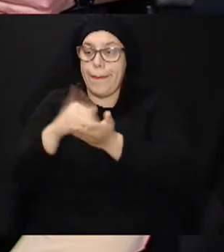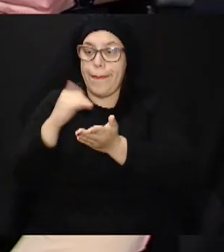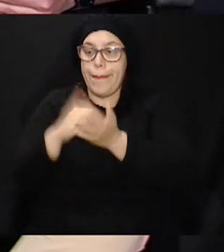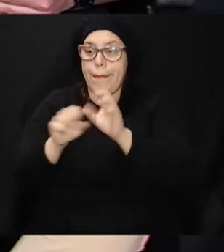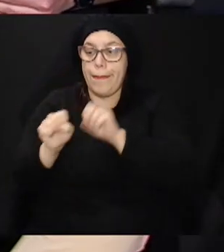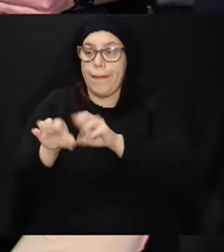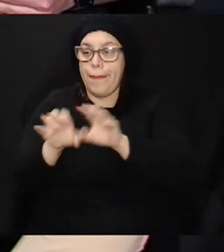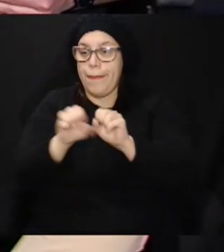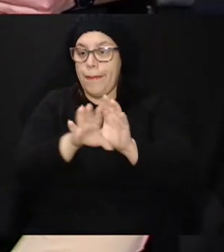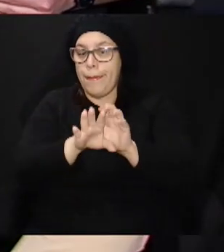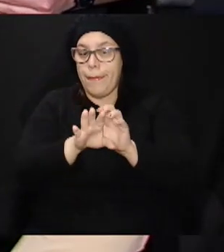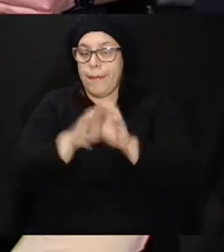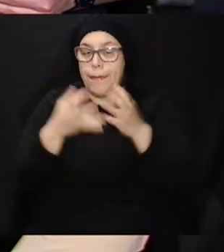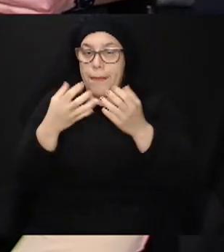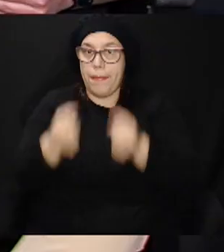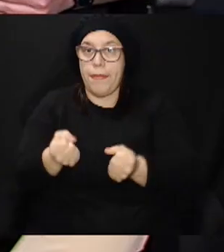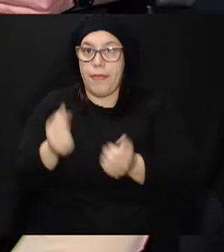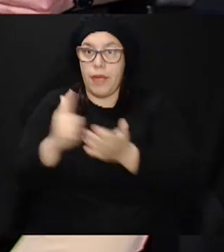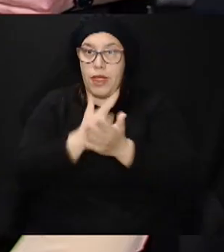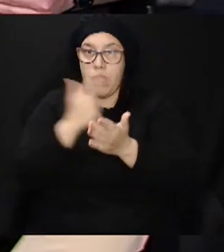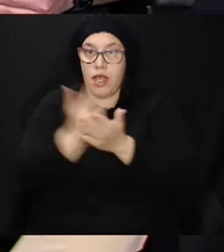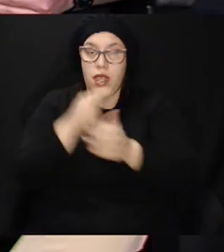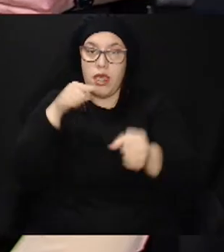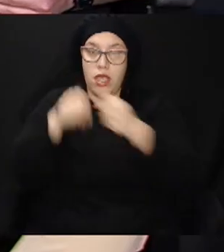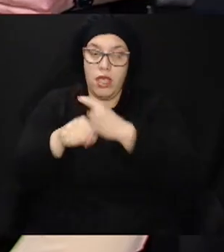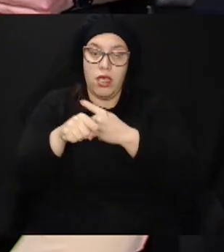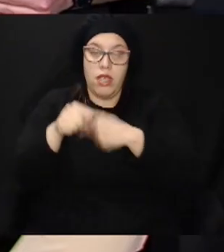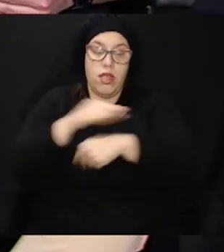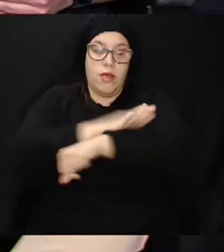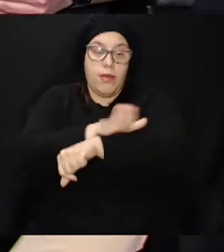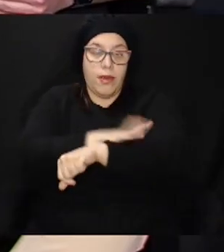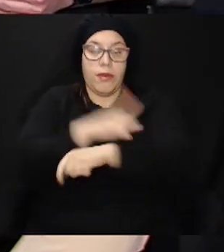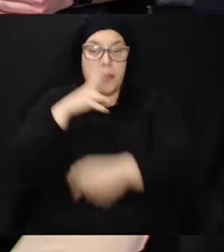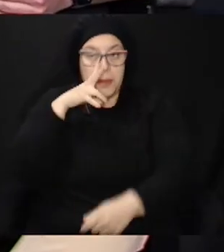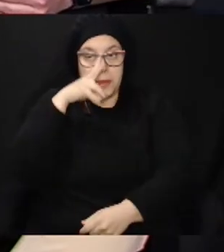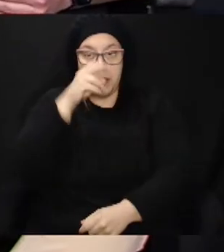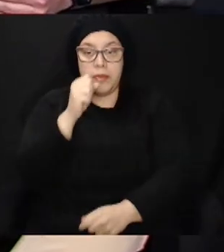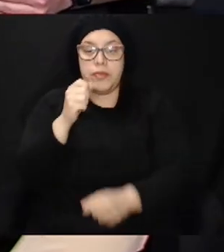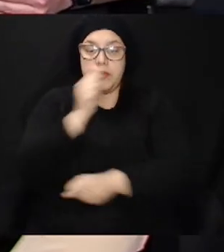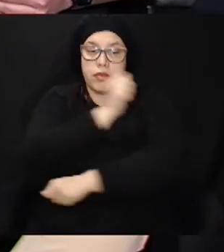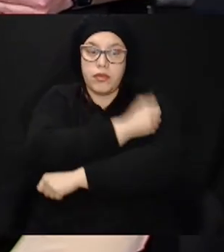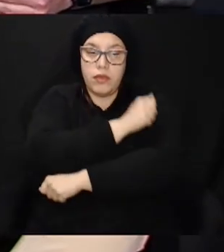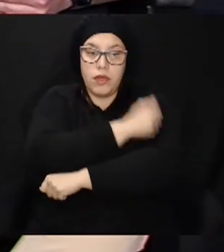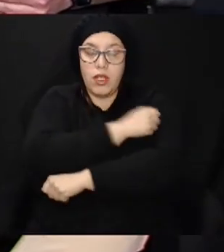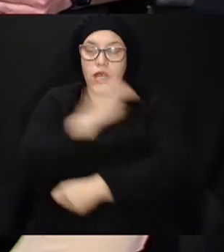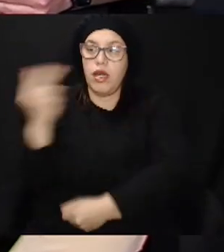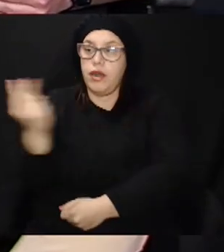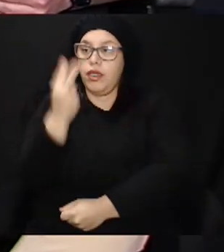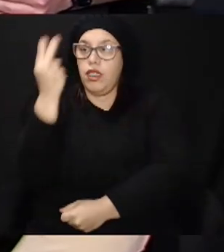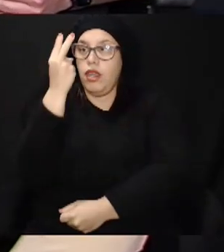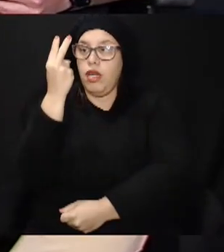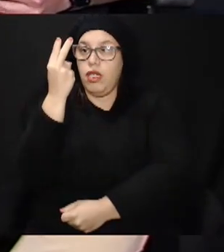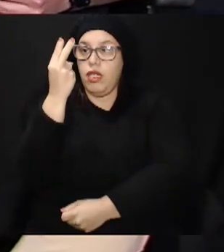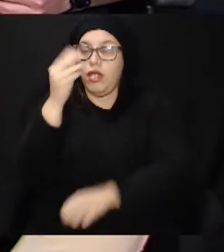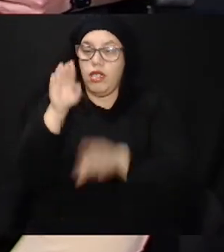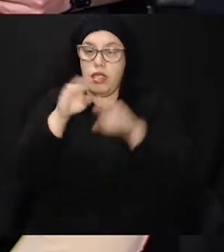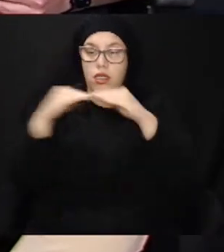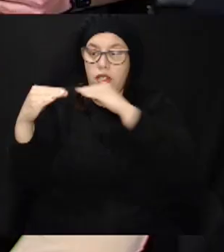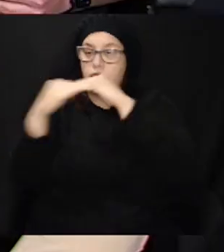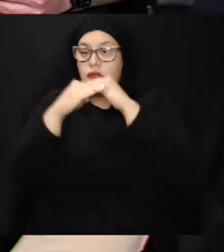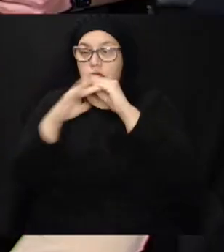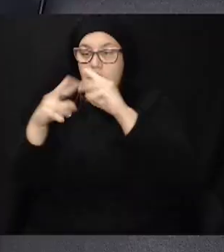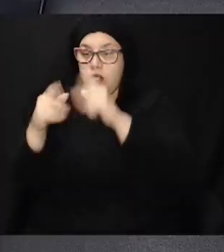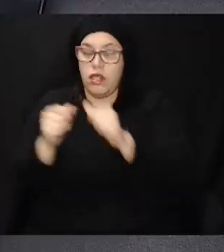para a aquisição de livros antirracistas visando reforçar para os alunos os valores entre a igualdade entre todos. Isso